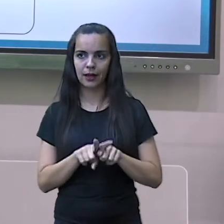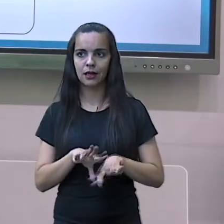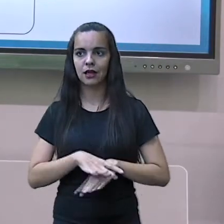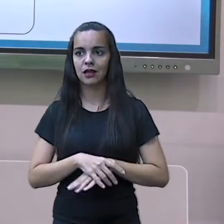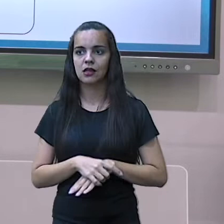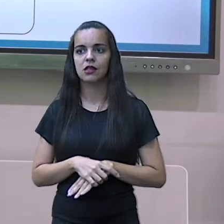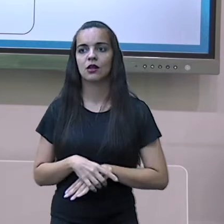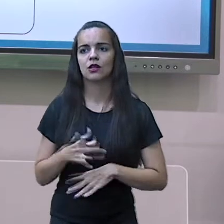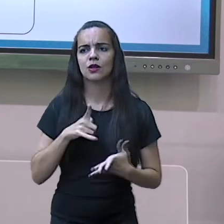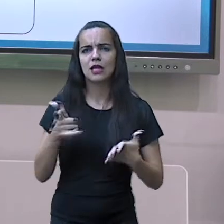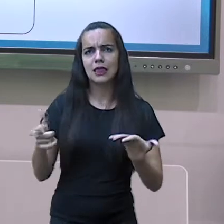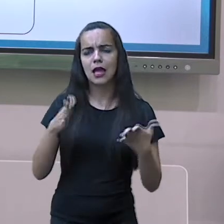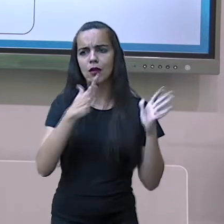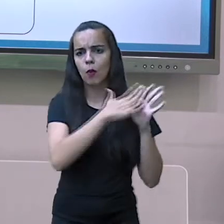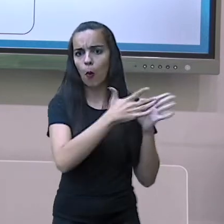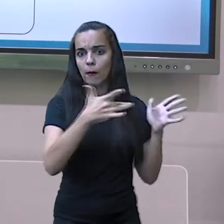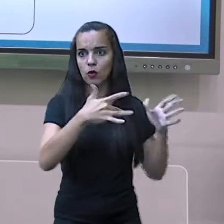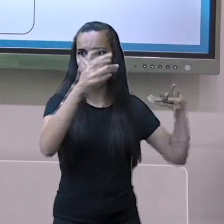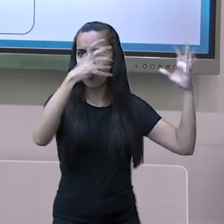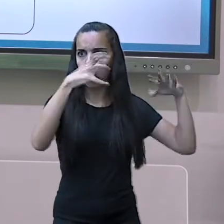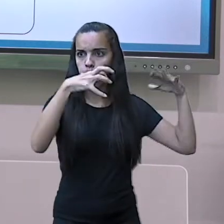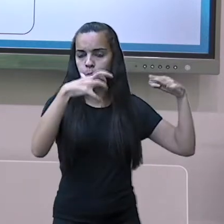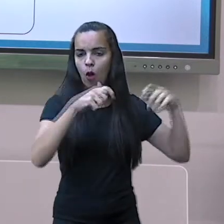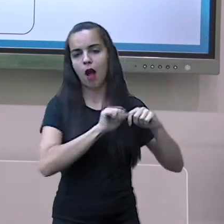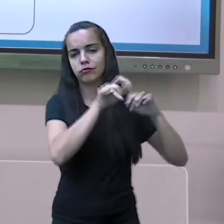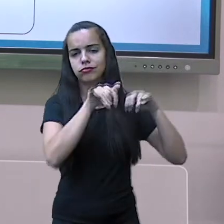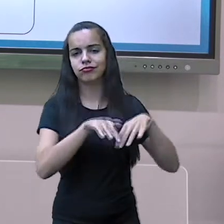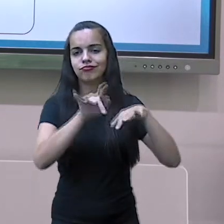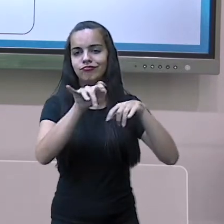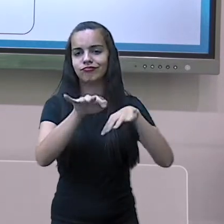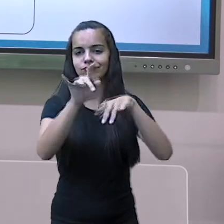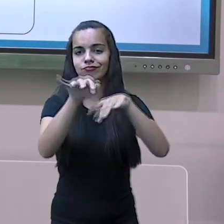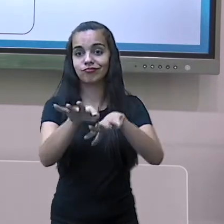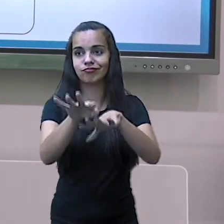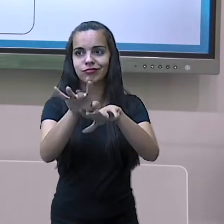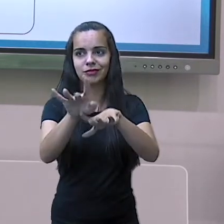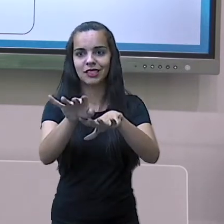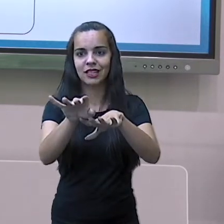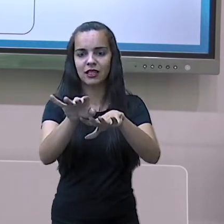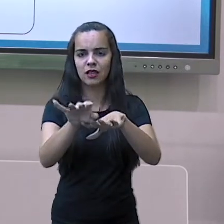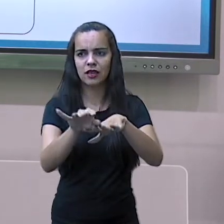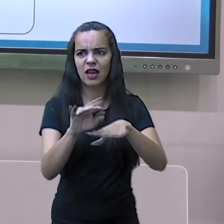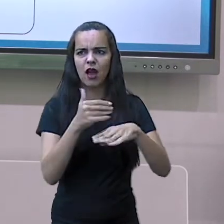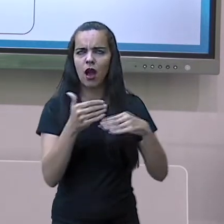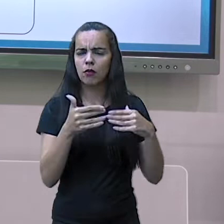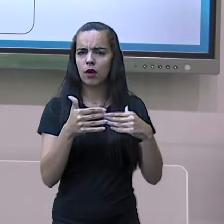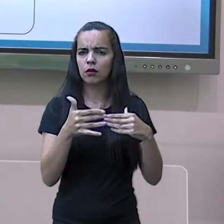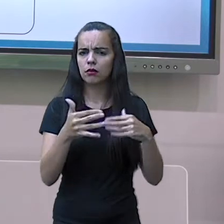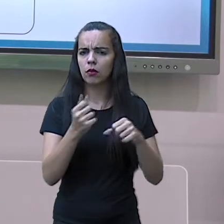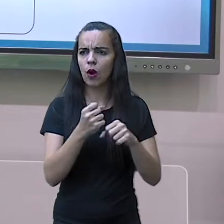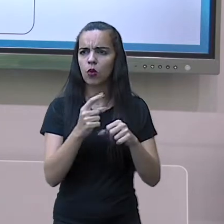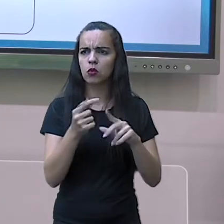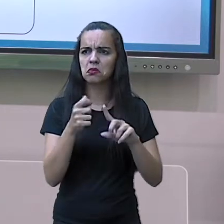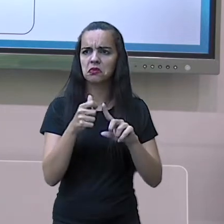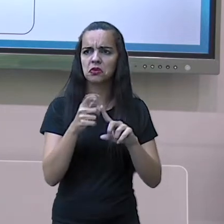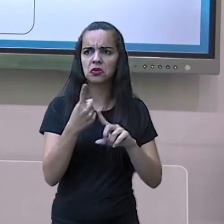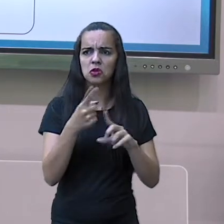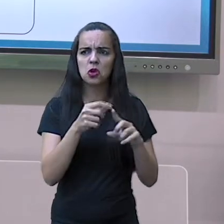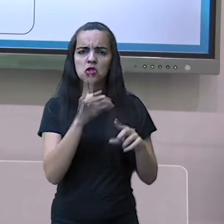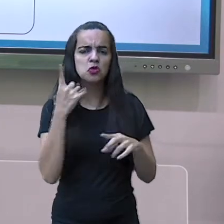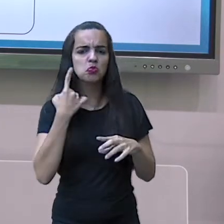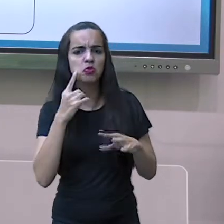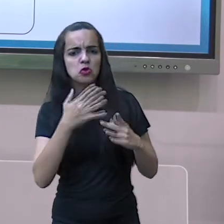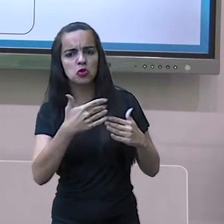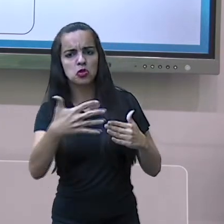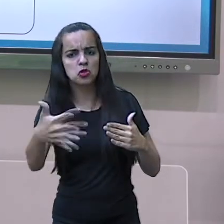vem um período com chuvas, então ele vai correr e vai durar um certo tempo. Ele vai suportar o início